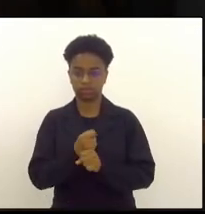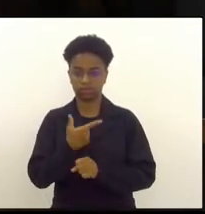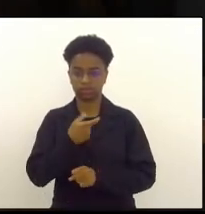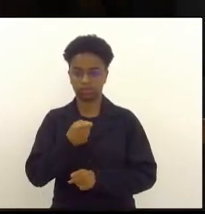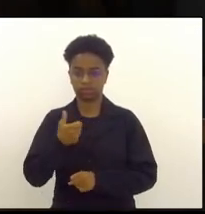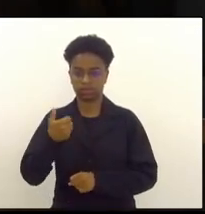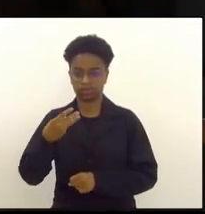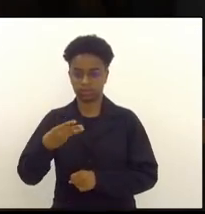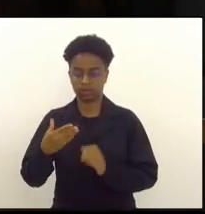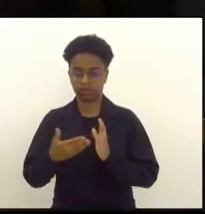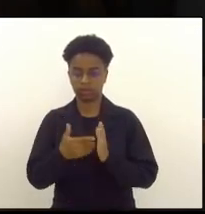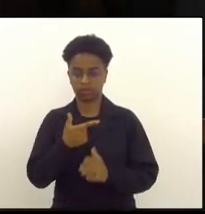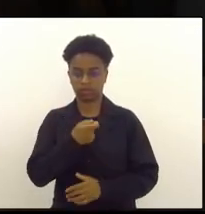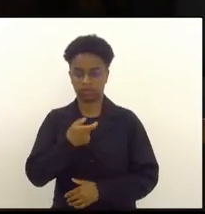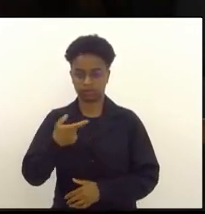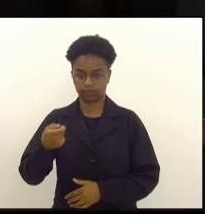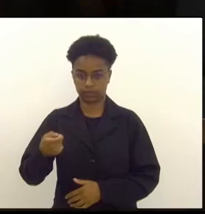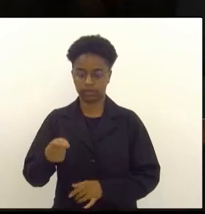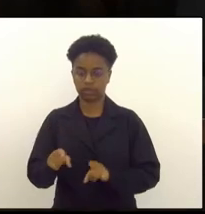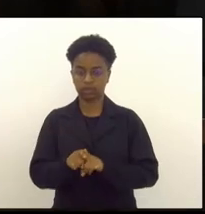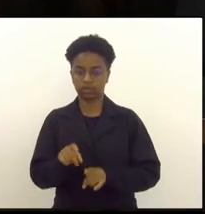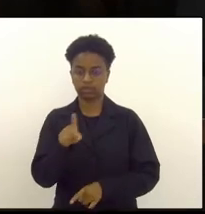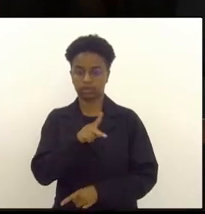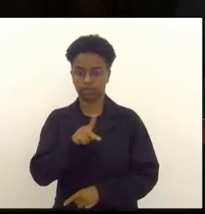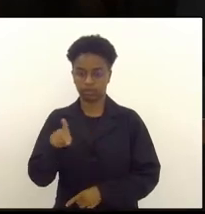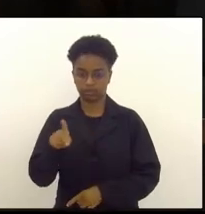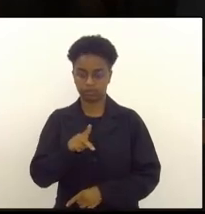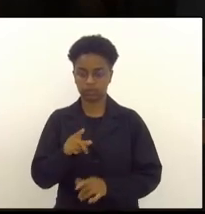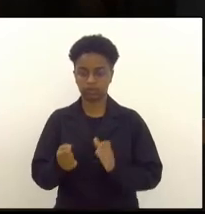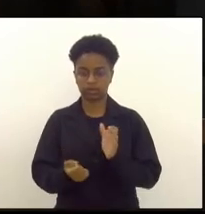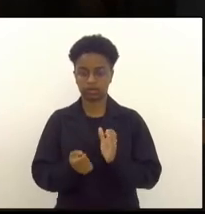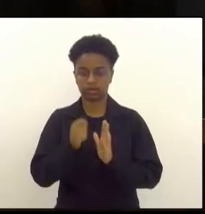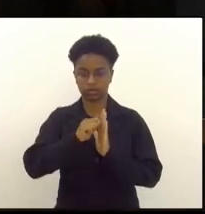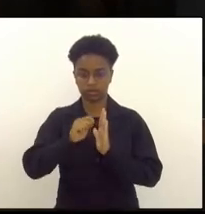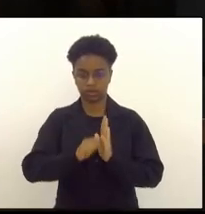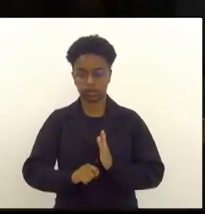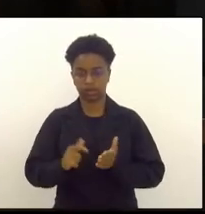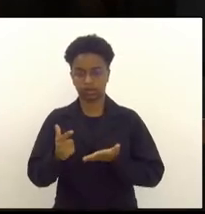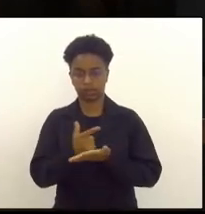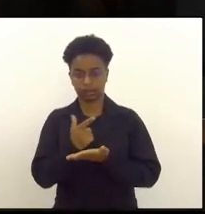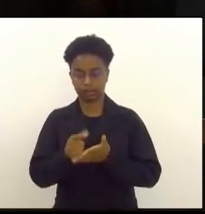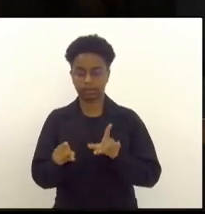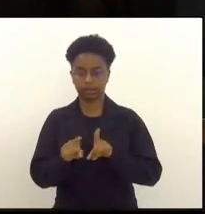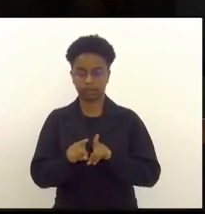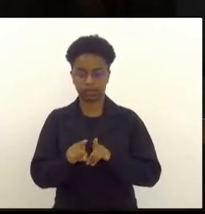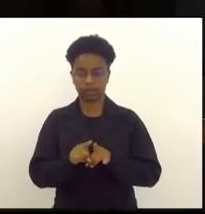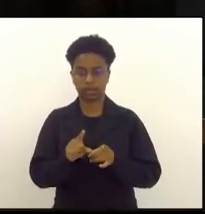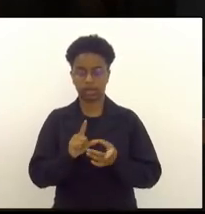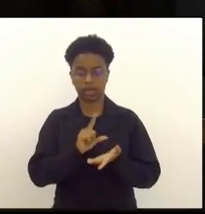a 2020, além de ser professora e autora de livros e artigos jurídicos.